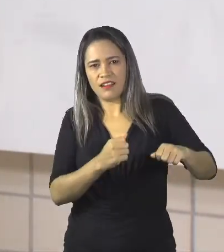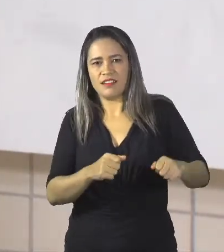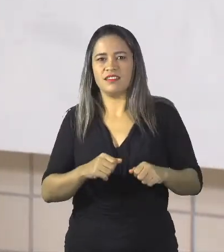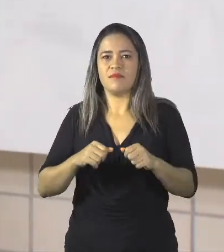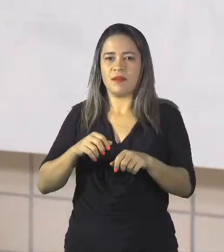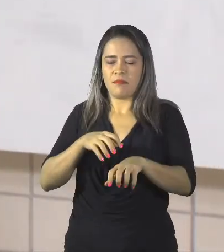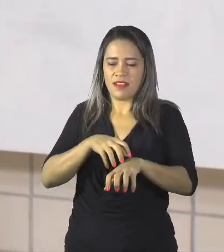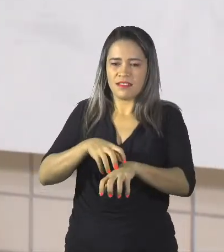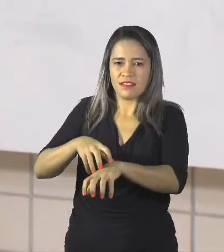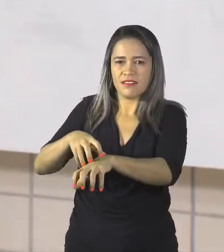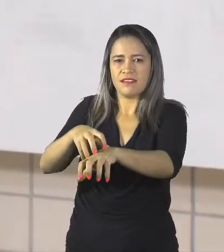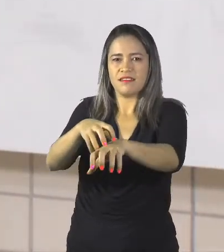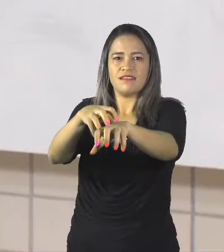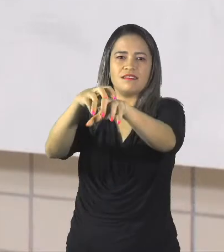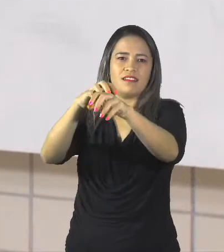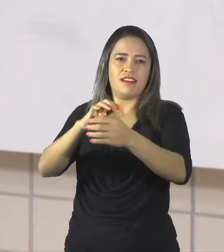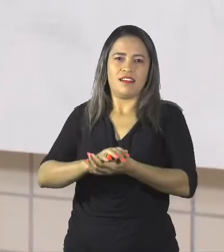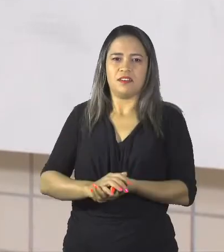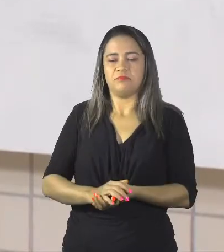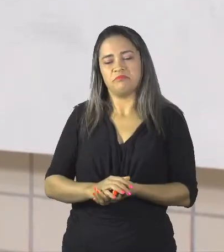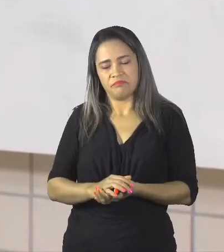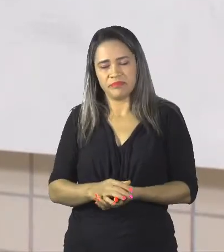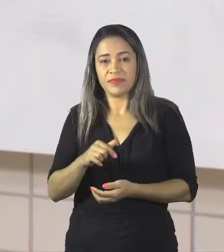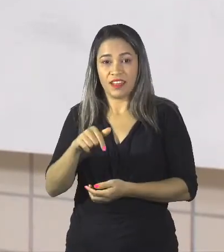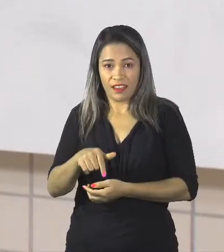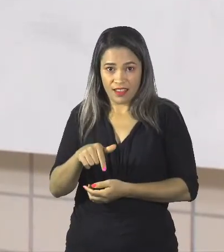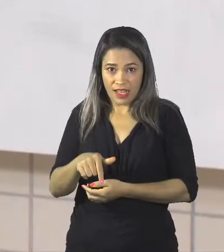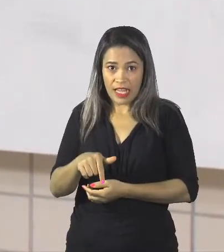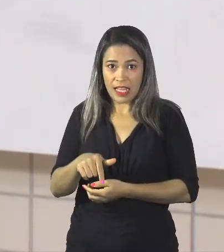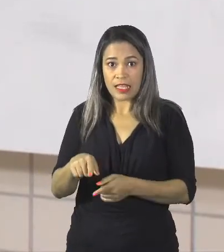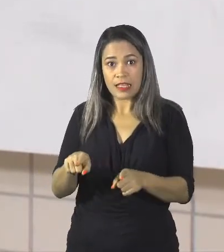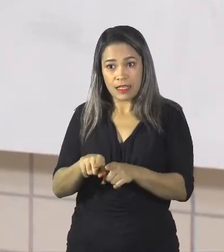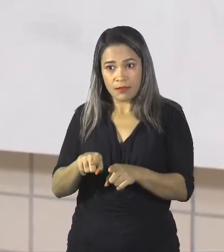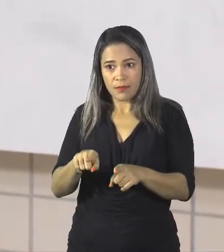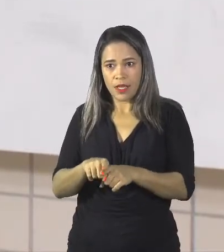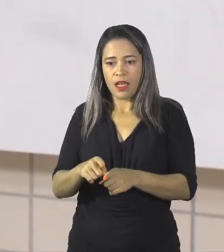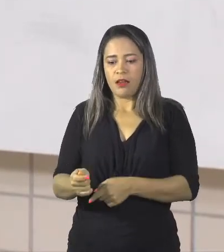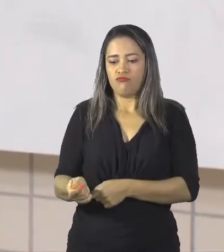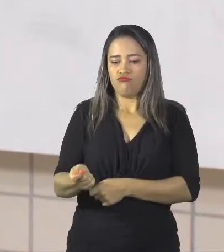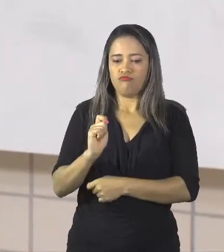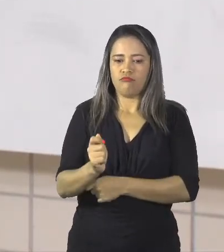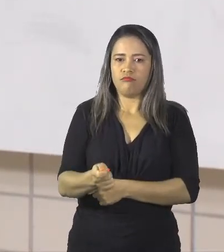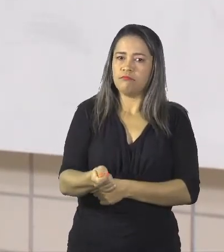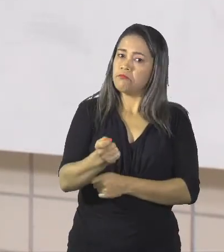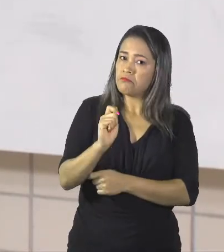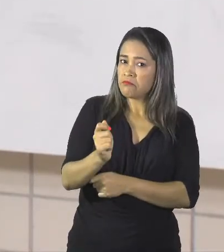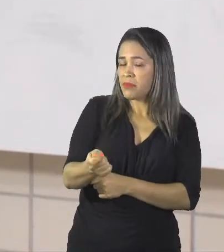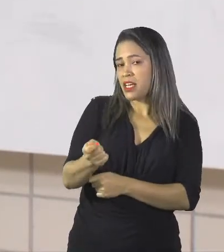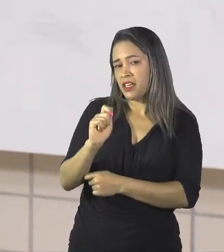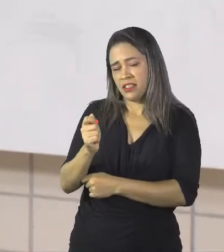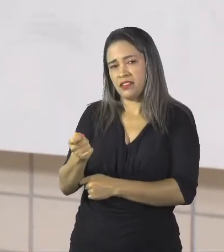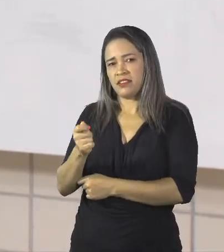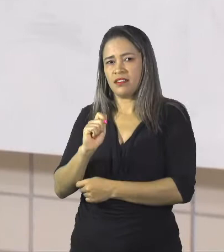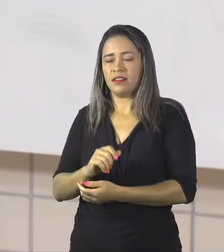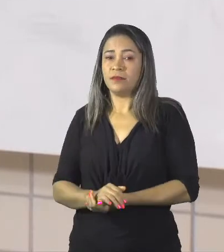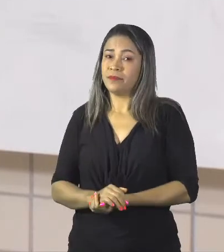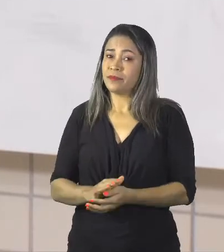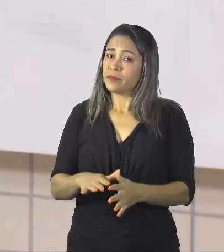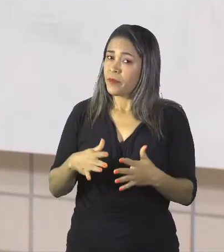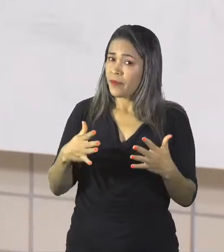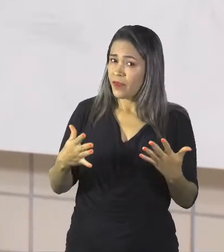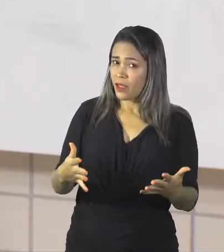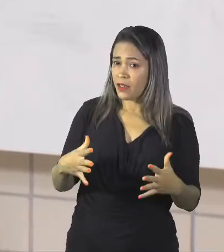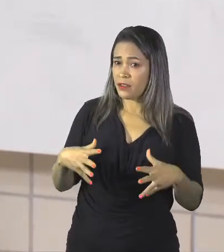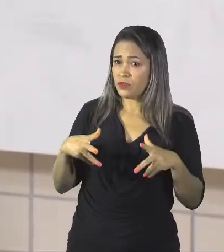flutuante, e o lago também é um destino para a pesca esportiva. E apesar de toda